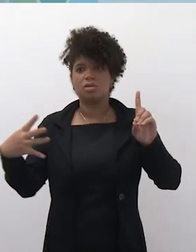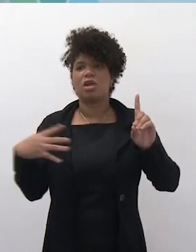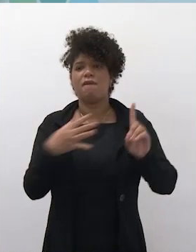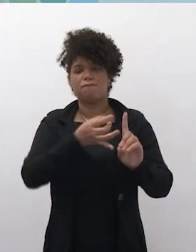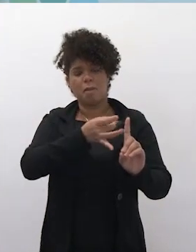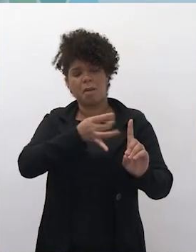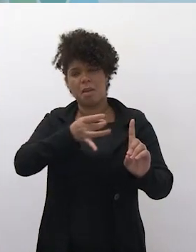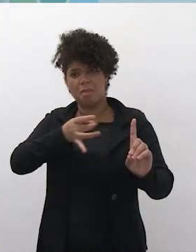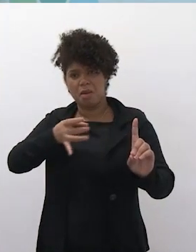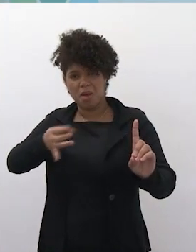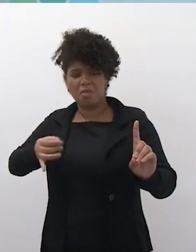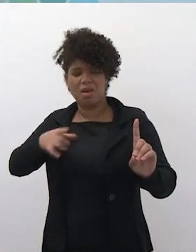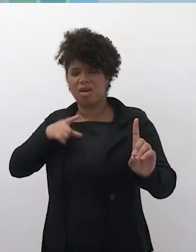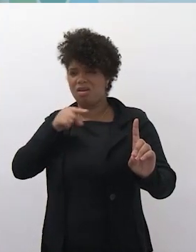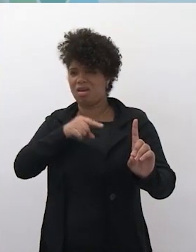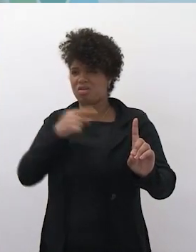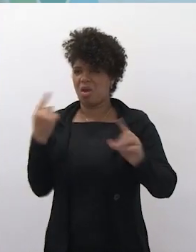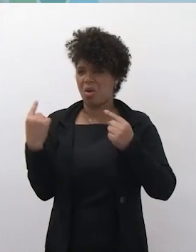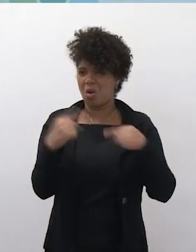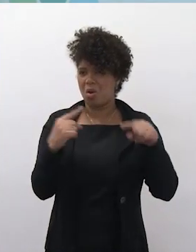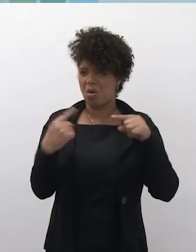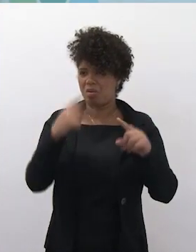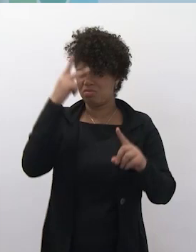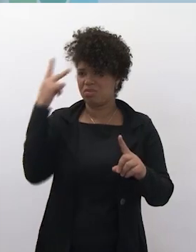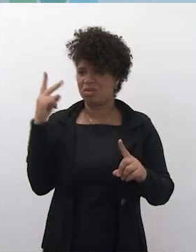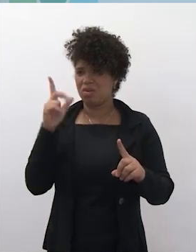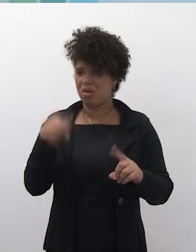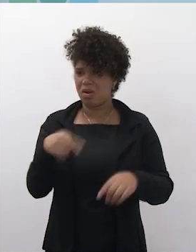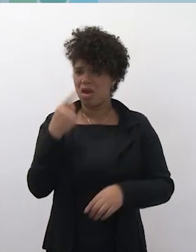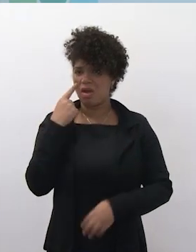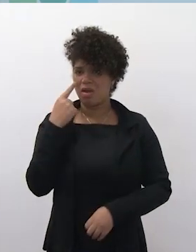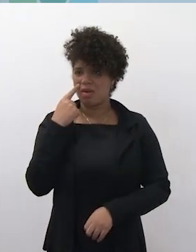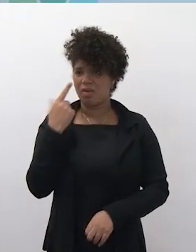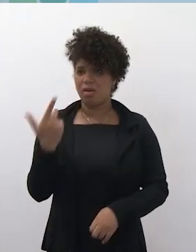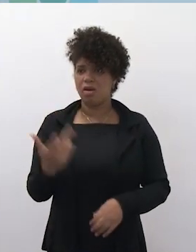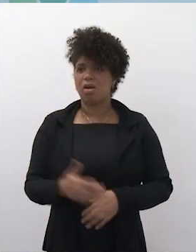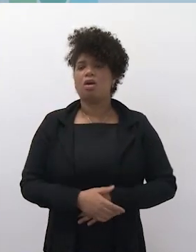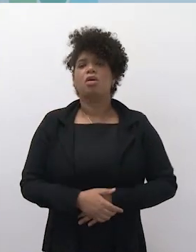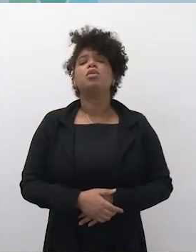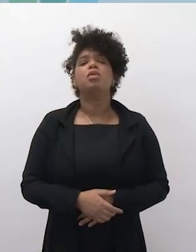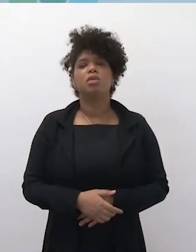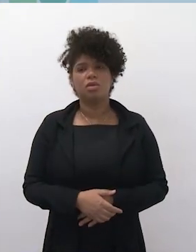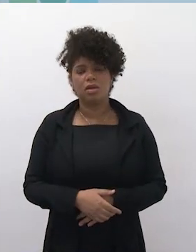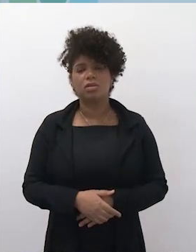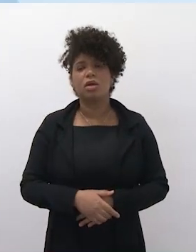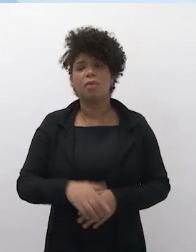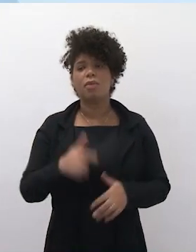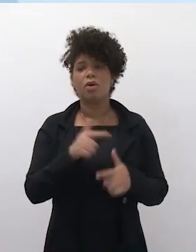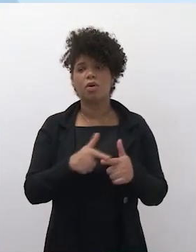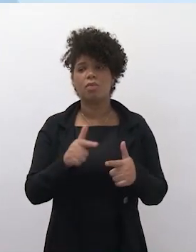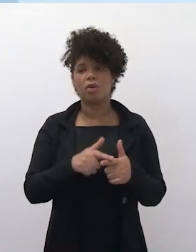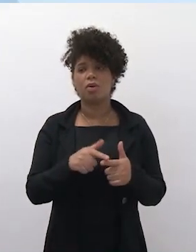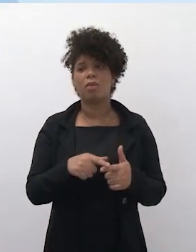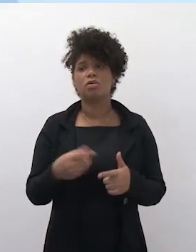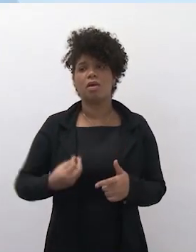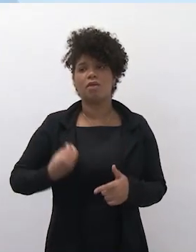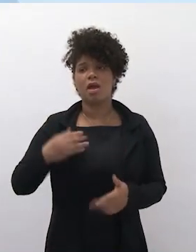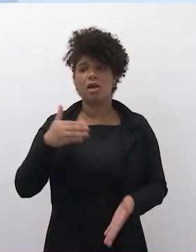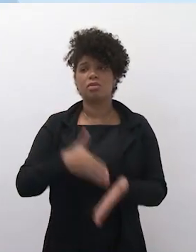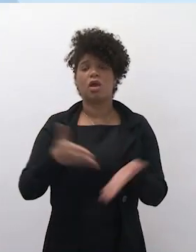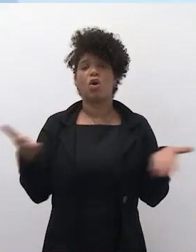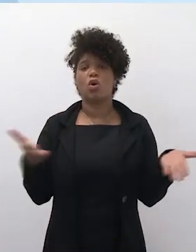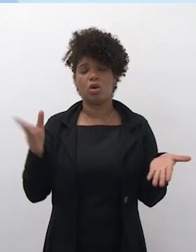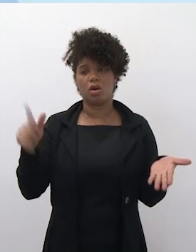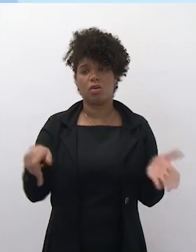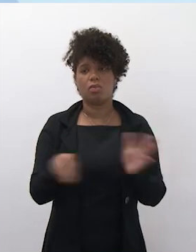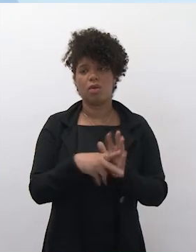LGBTQI-fobia, enfim, todos esses problemas estruturantes da nossa sociedade, eles perduram até hoje. Por mais